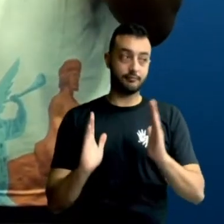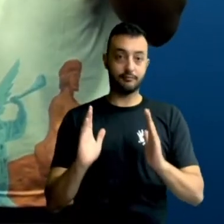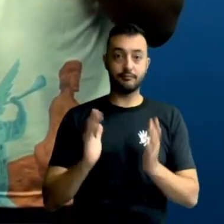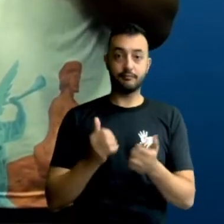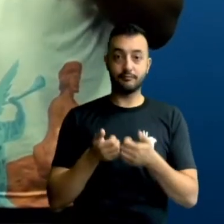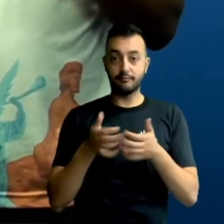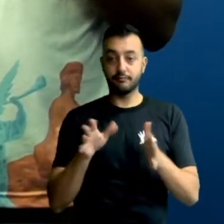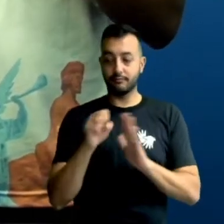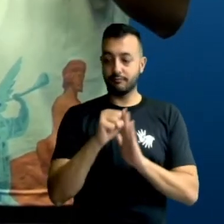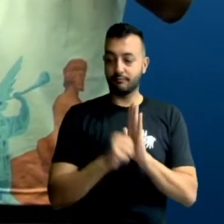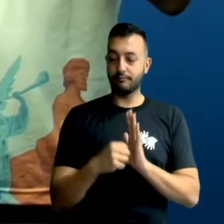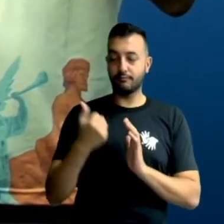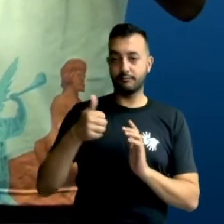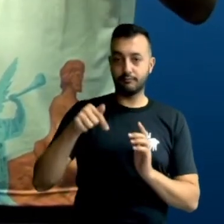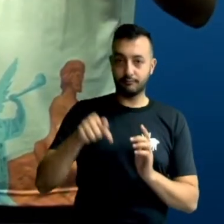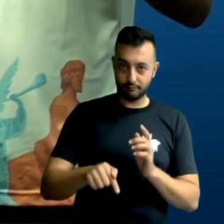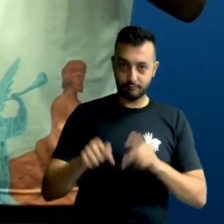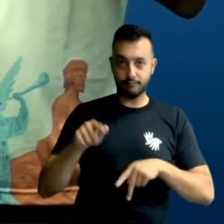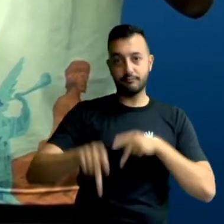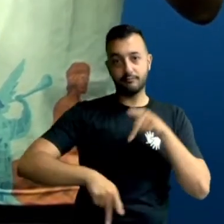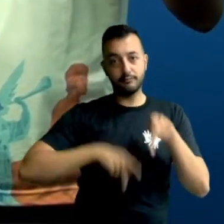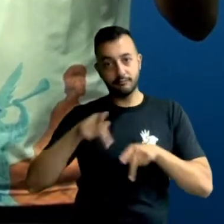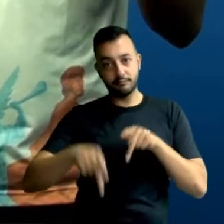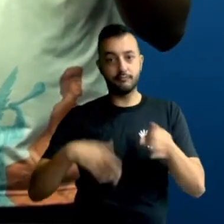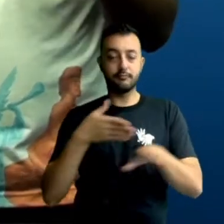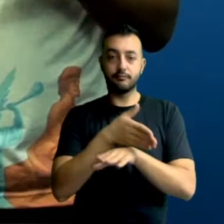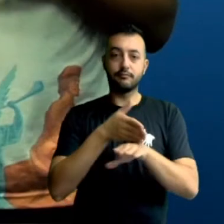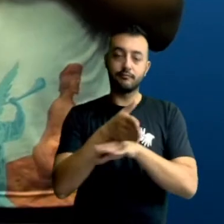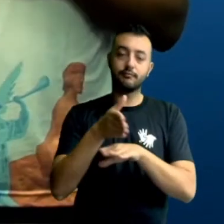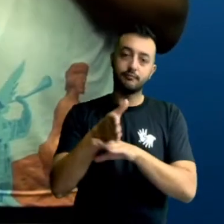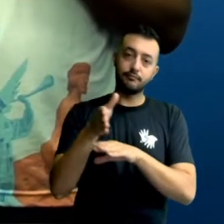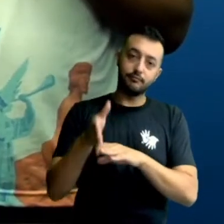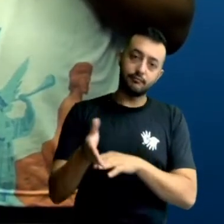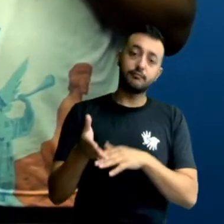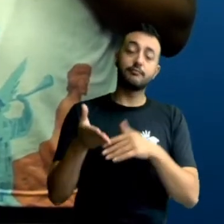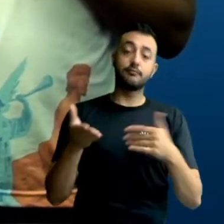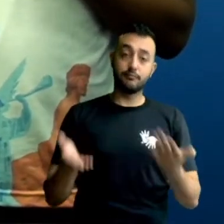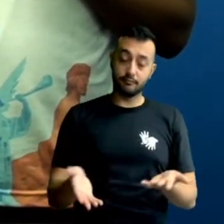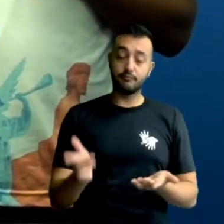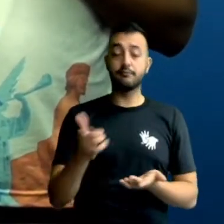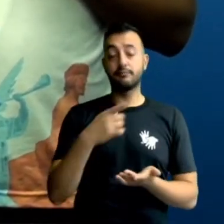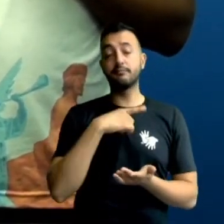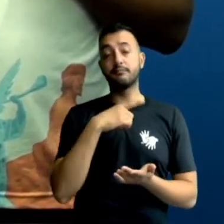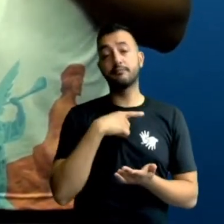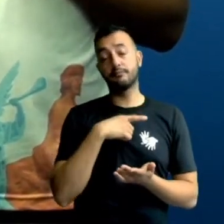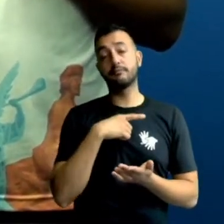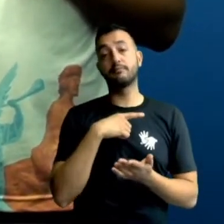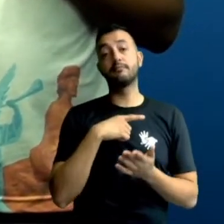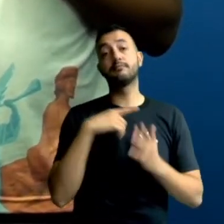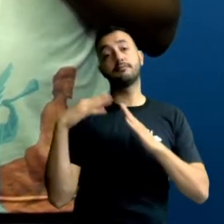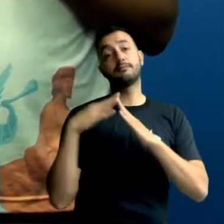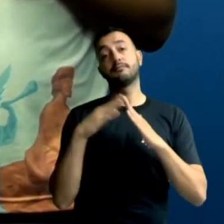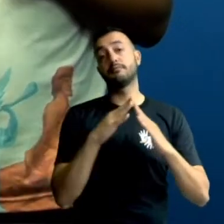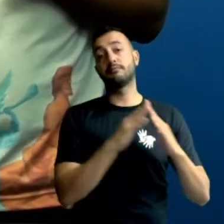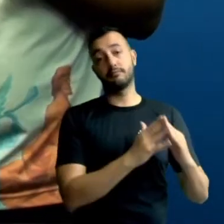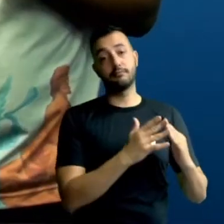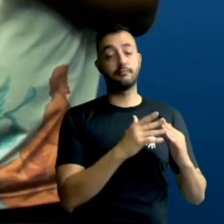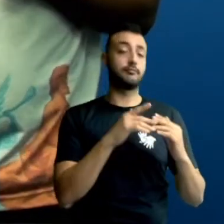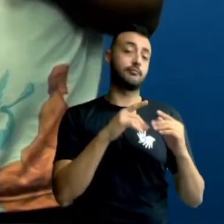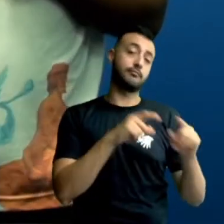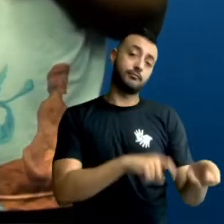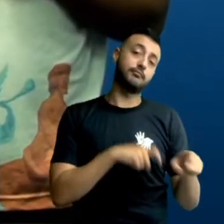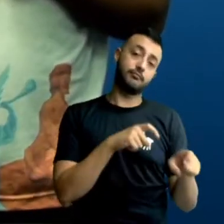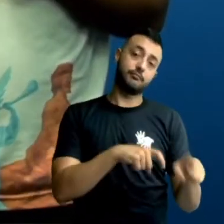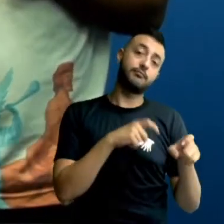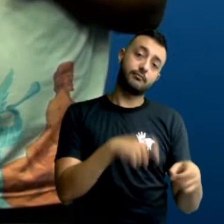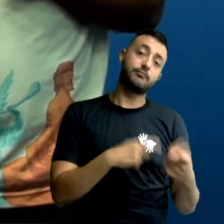do século XVII, né, o povoamento que começa a se instalar por aqui, havia as habitações dos